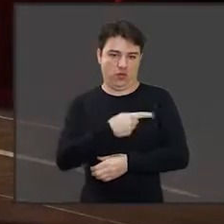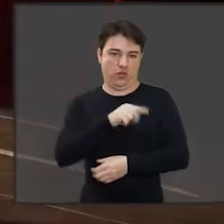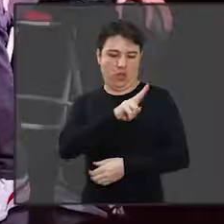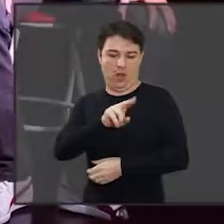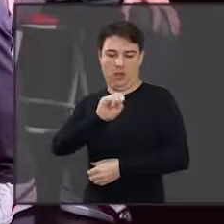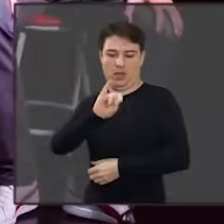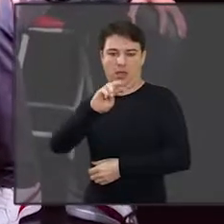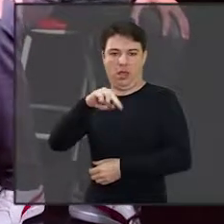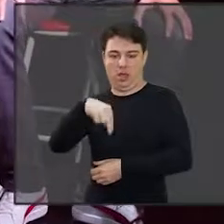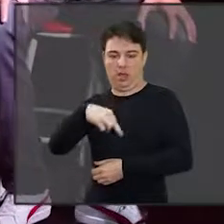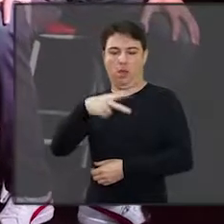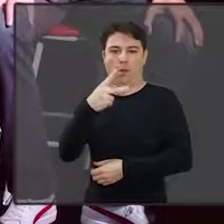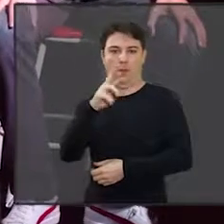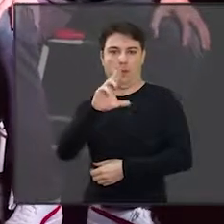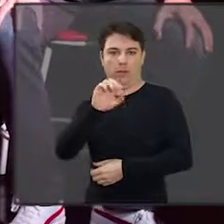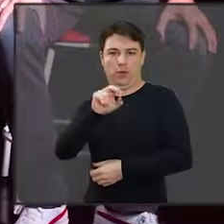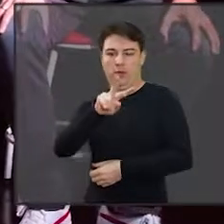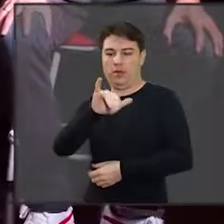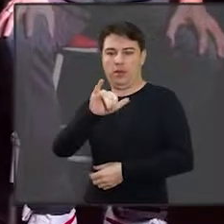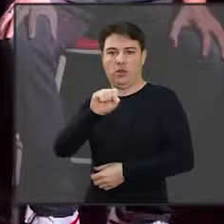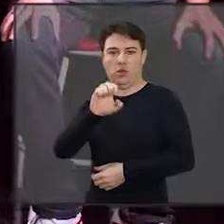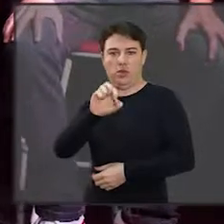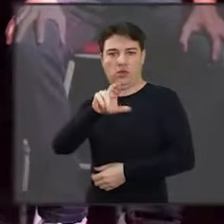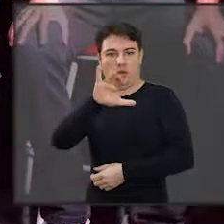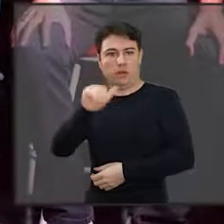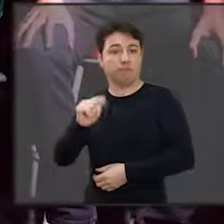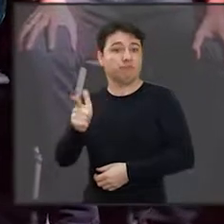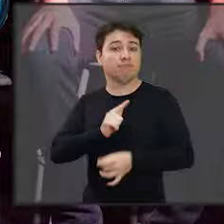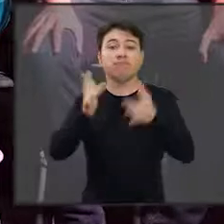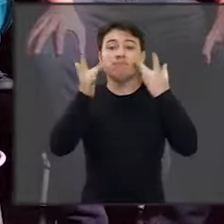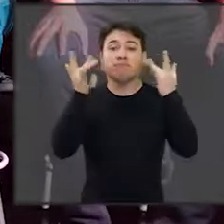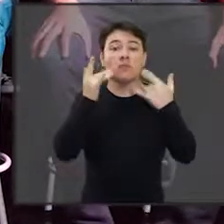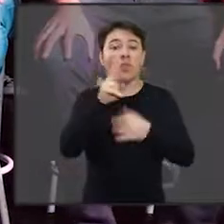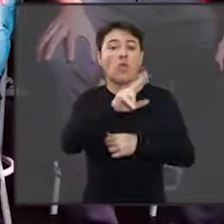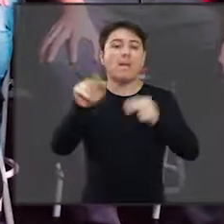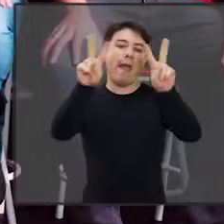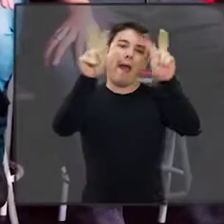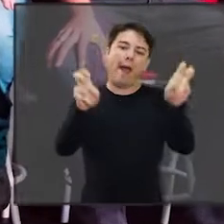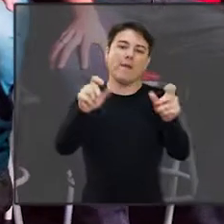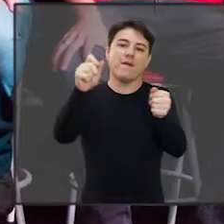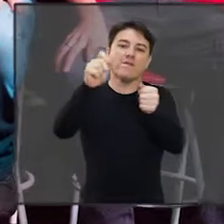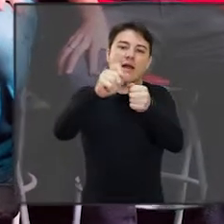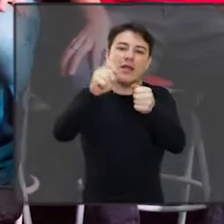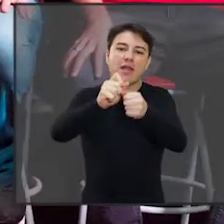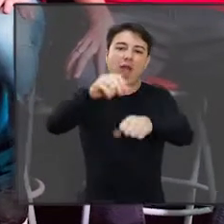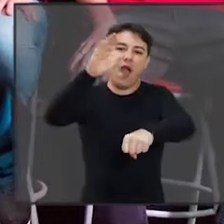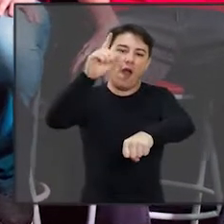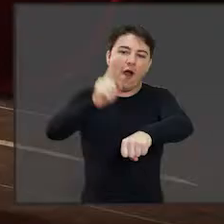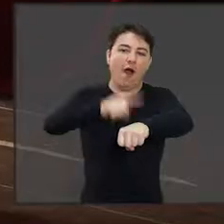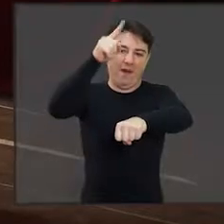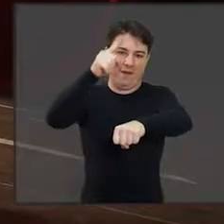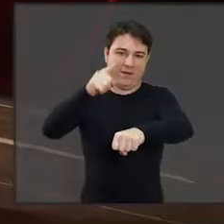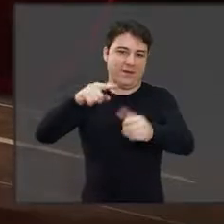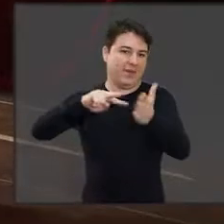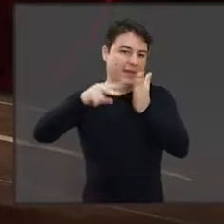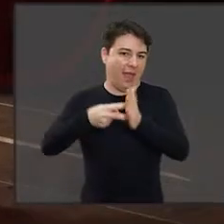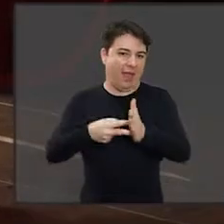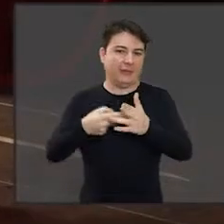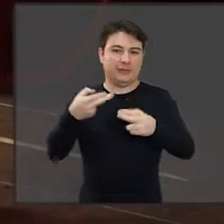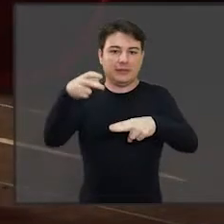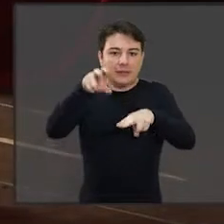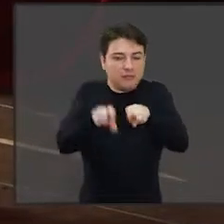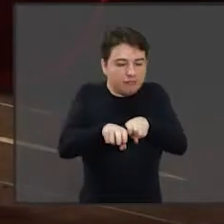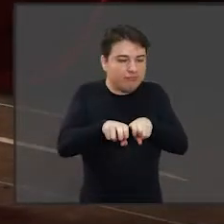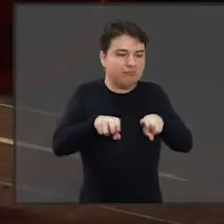Hora, que é um espetáculo de jogos de improviso, que é o que mais se costuma trabalhar em improvisação, que é um padrão, assim, é um mais popular,